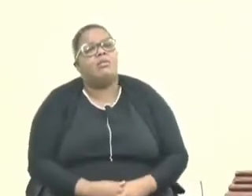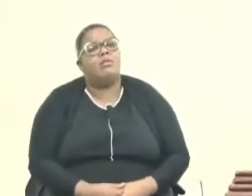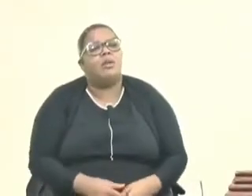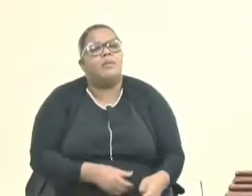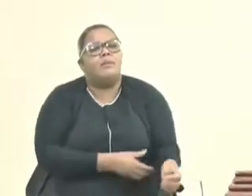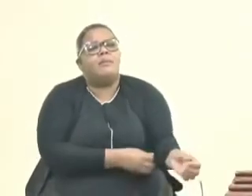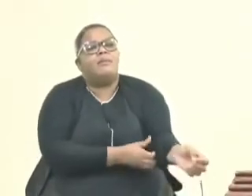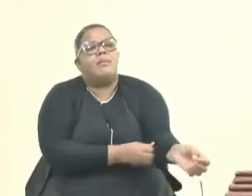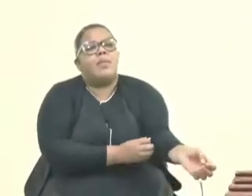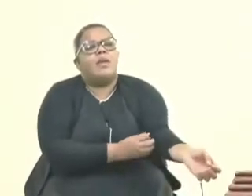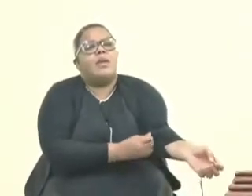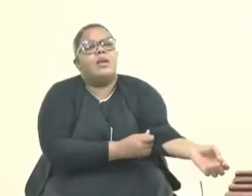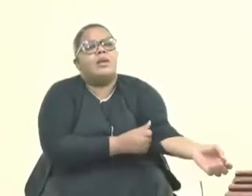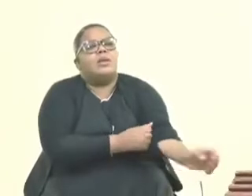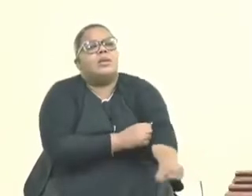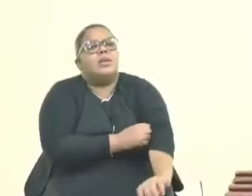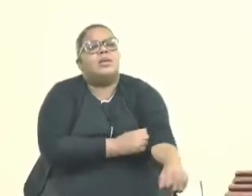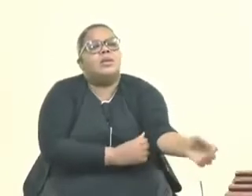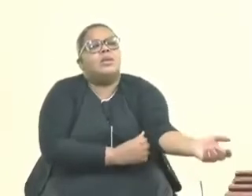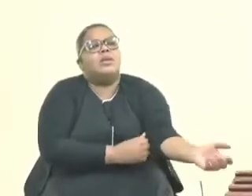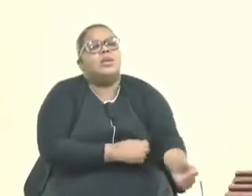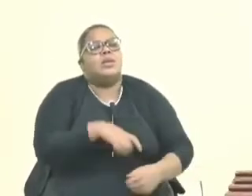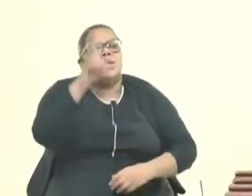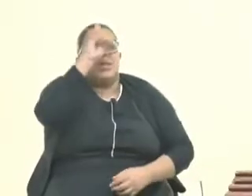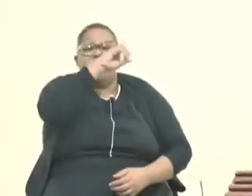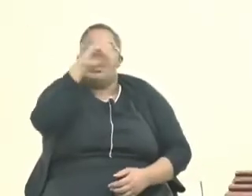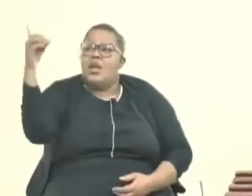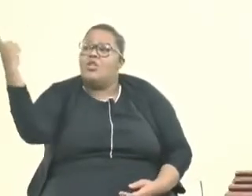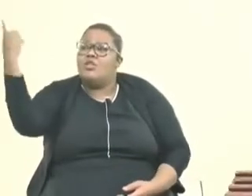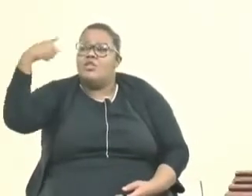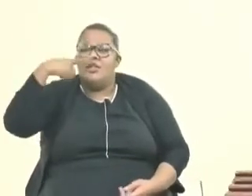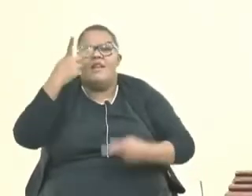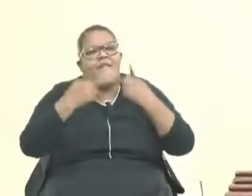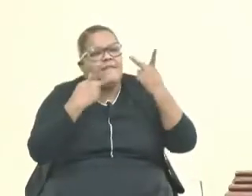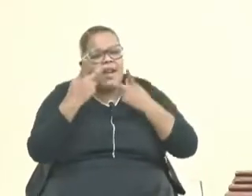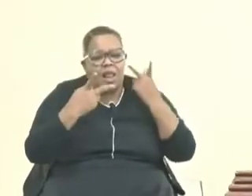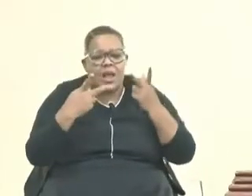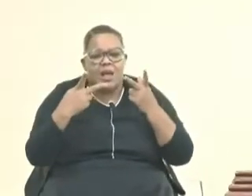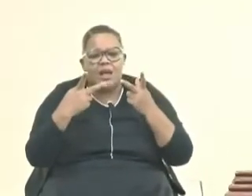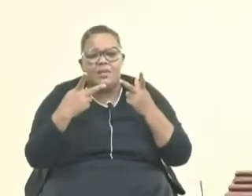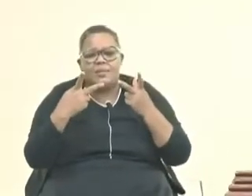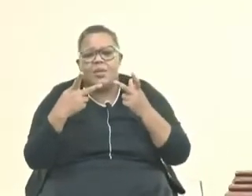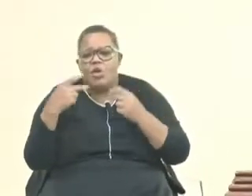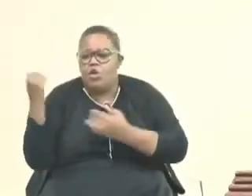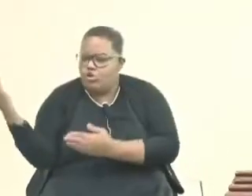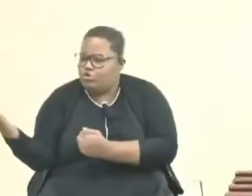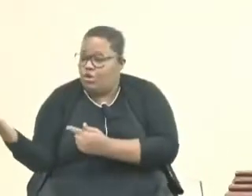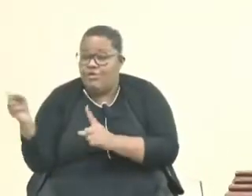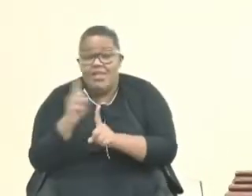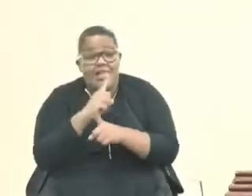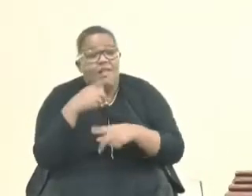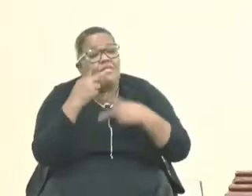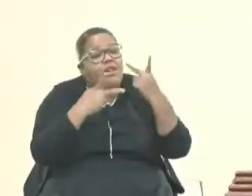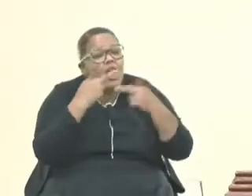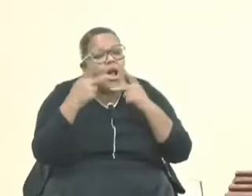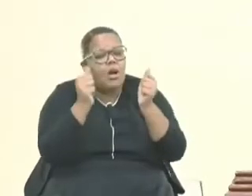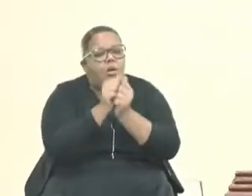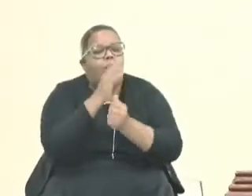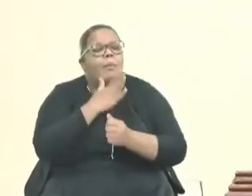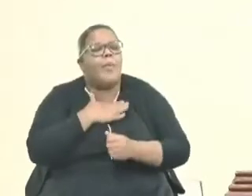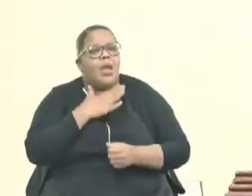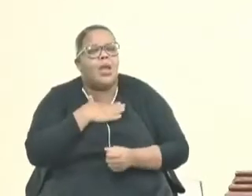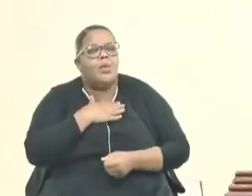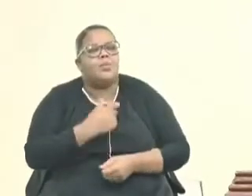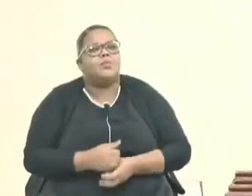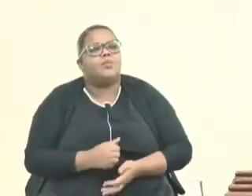e Deus passar por mim não falar comigo e falar com esse menino mas eu vejo um ponto importante aqui